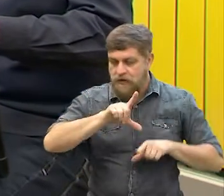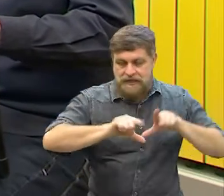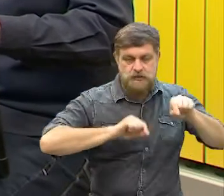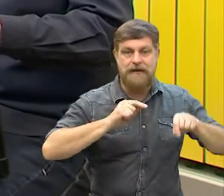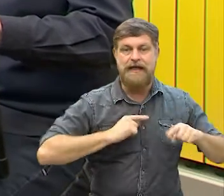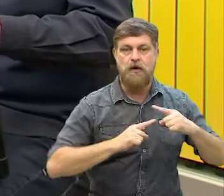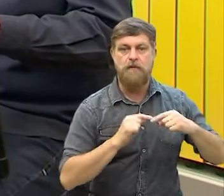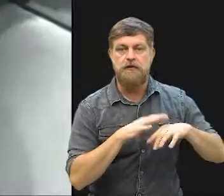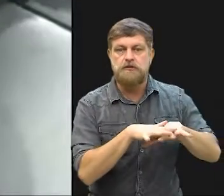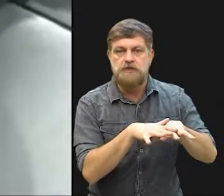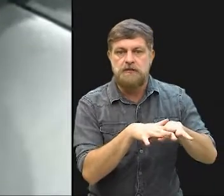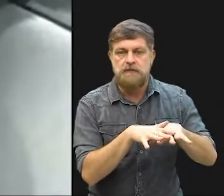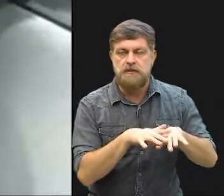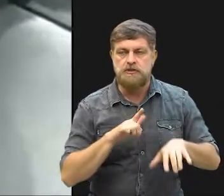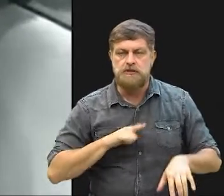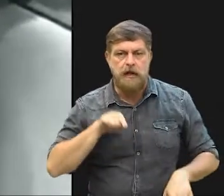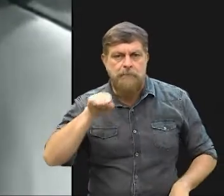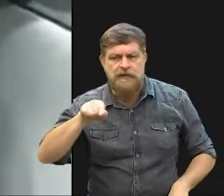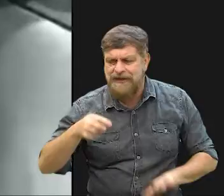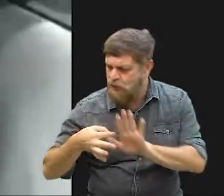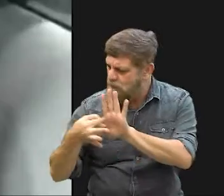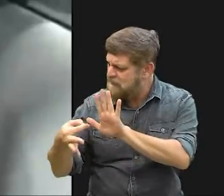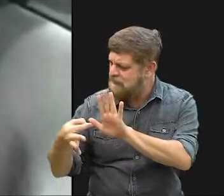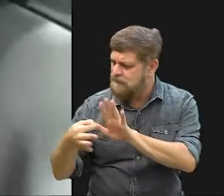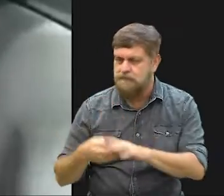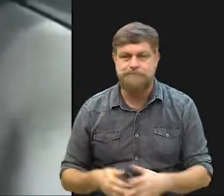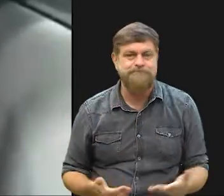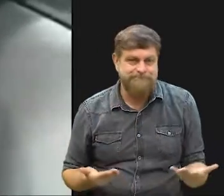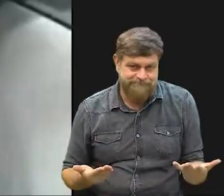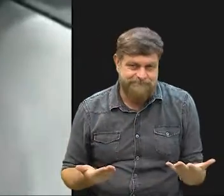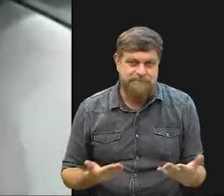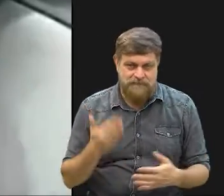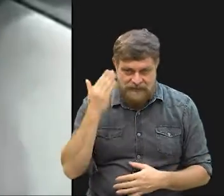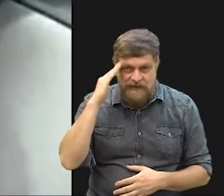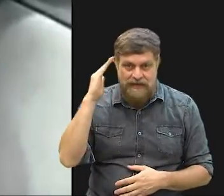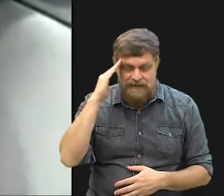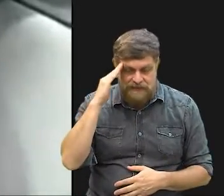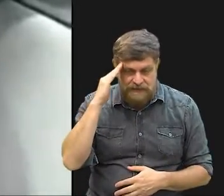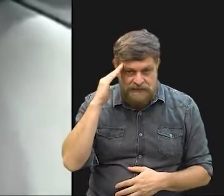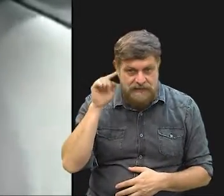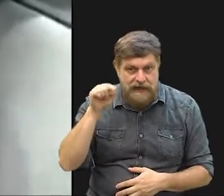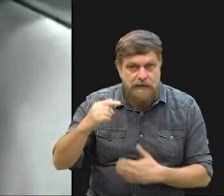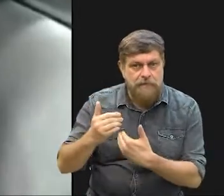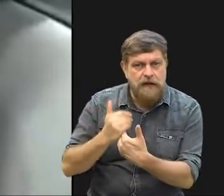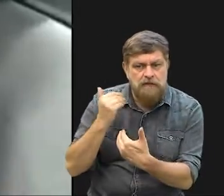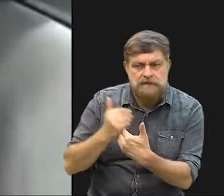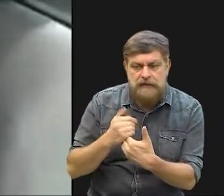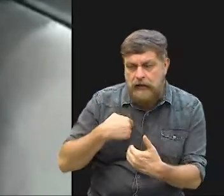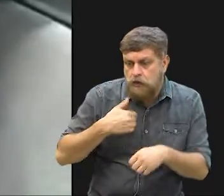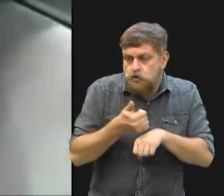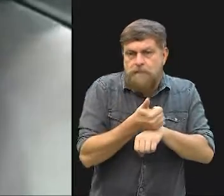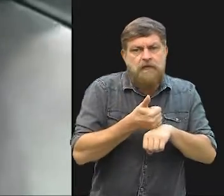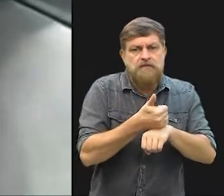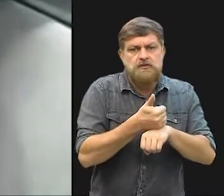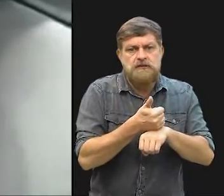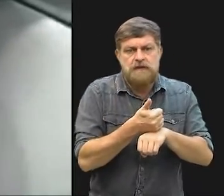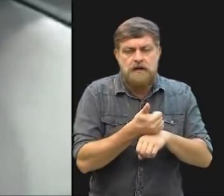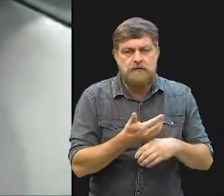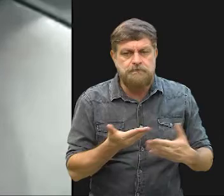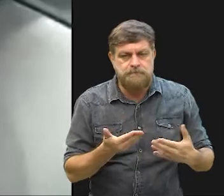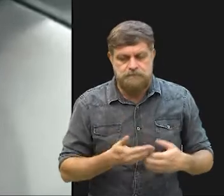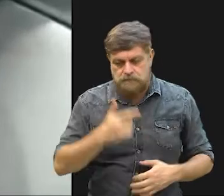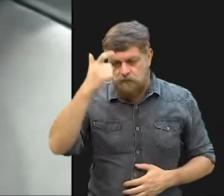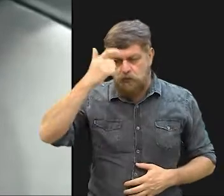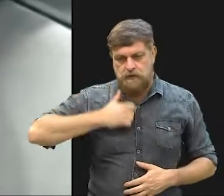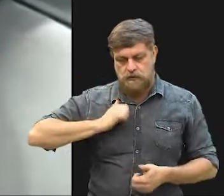Inacreditável. Exato, então assim, isso é só uma vírgula do que muitas vezes acontece. Quando eu era atleta, eu